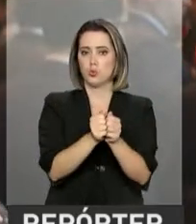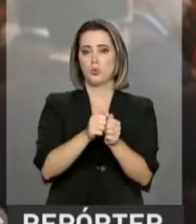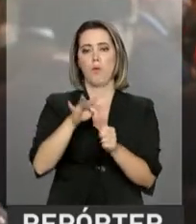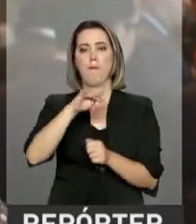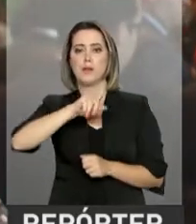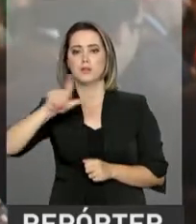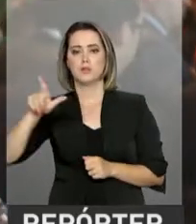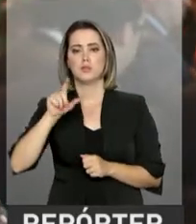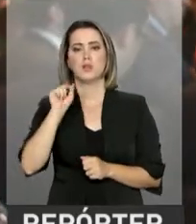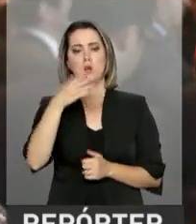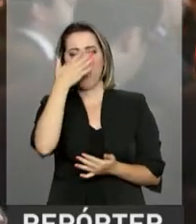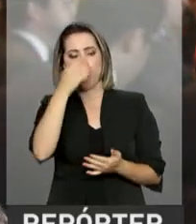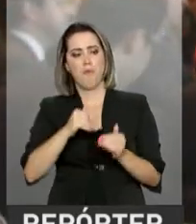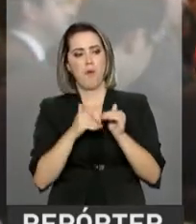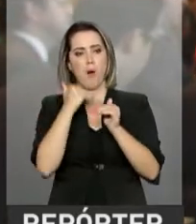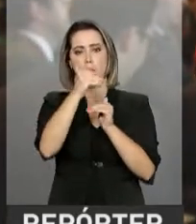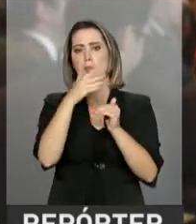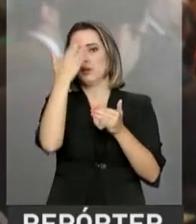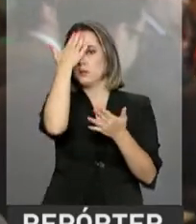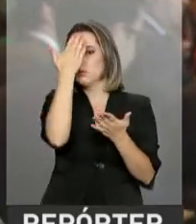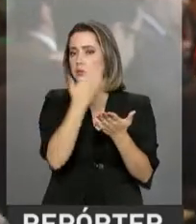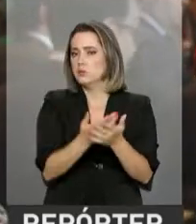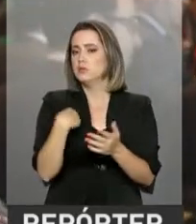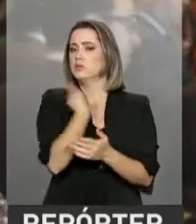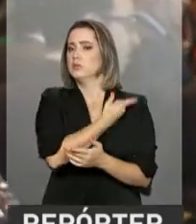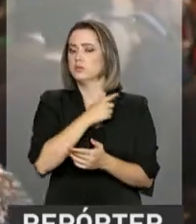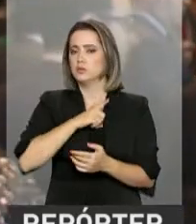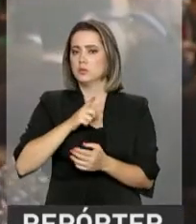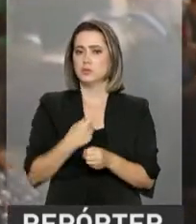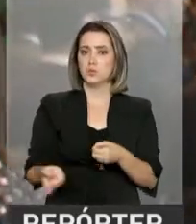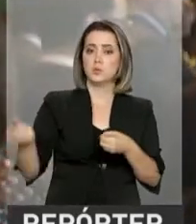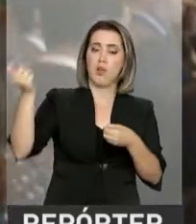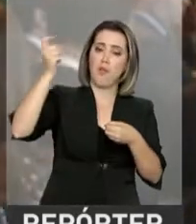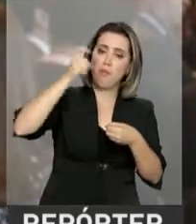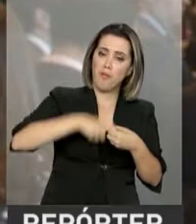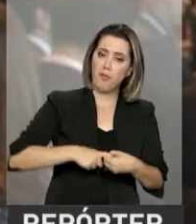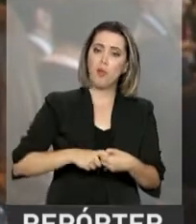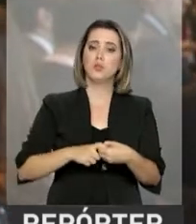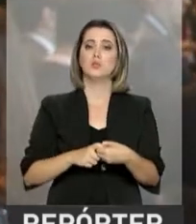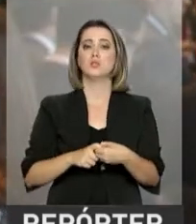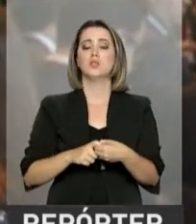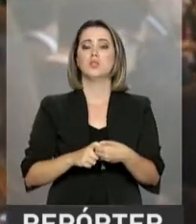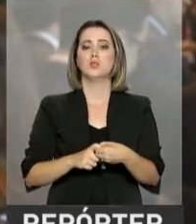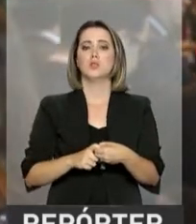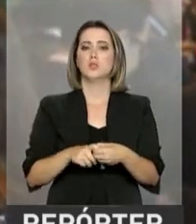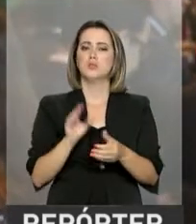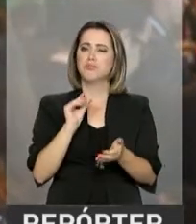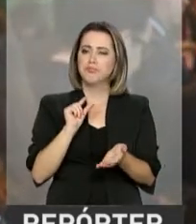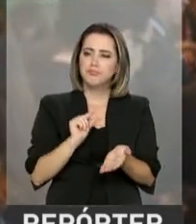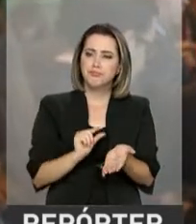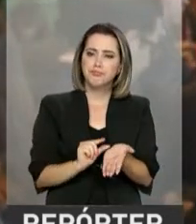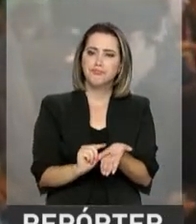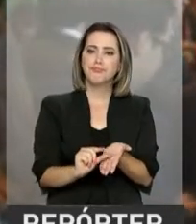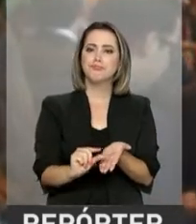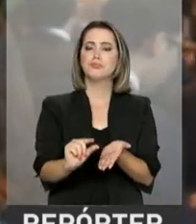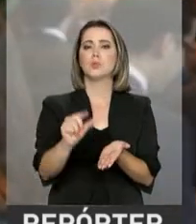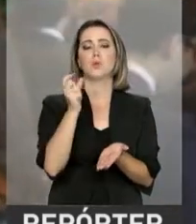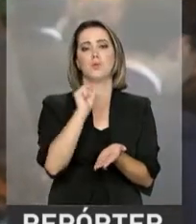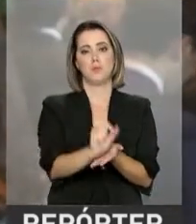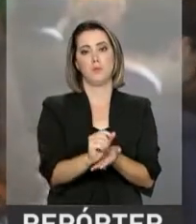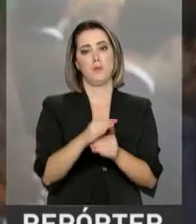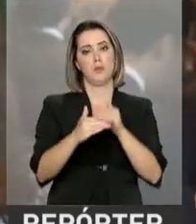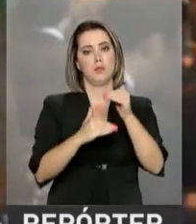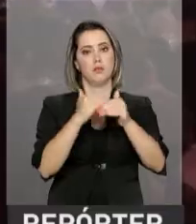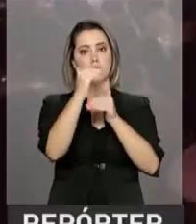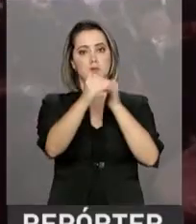aumentar a confiança nós tenhamos uma retomada ainda tênue mas uma retomada de